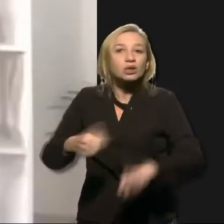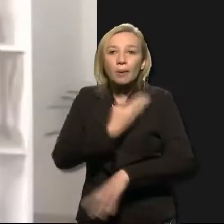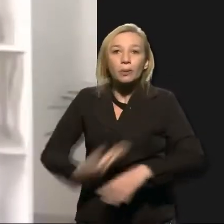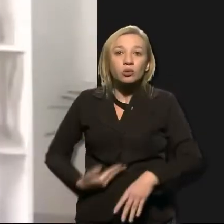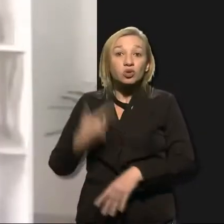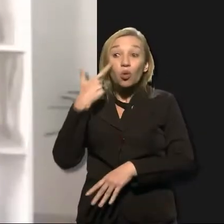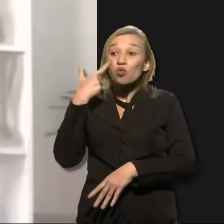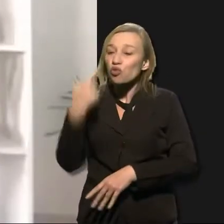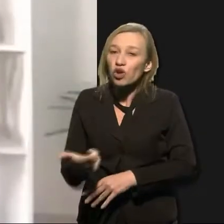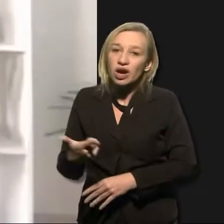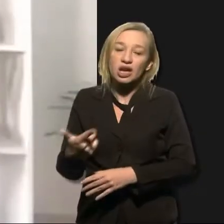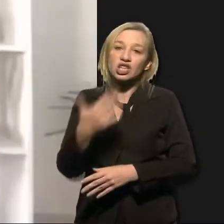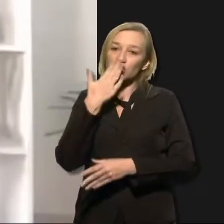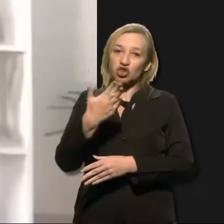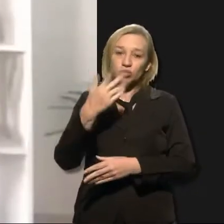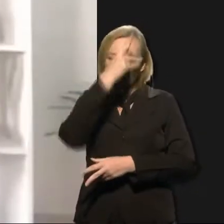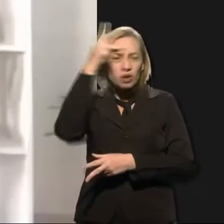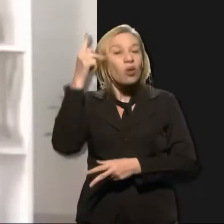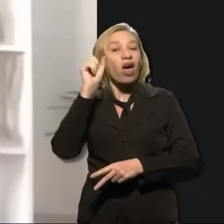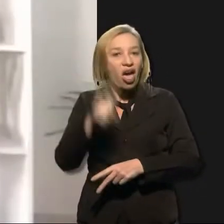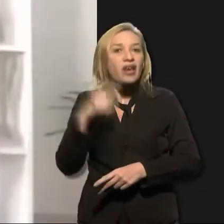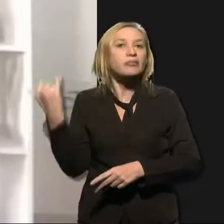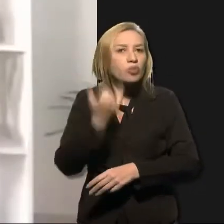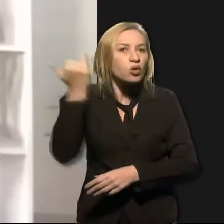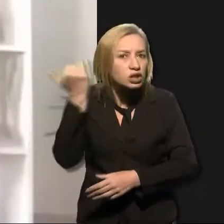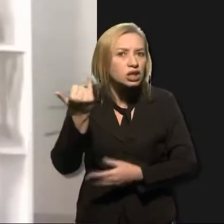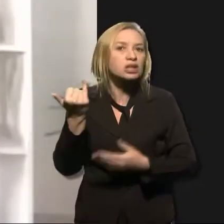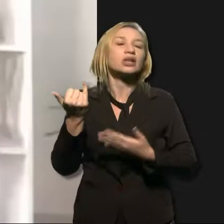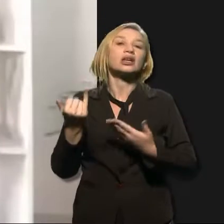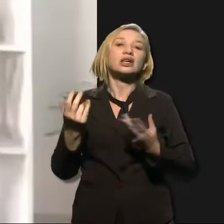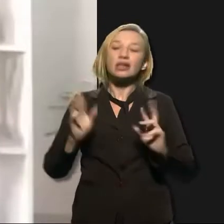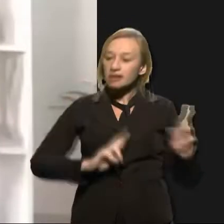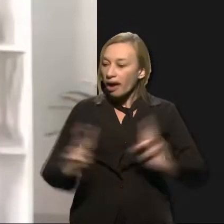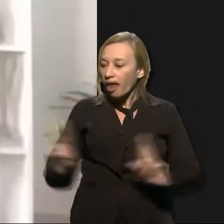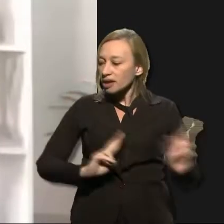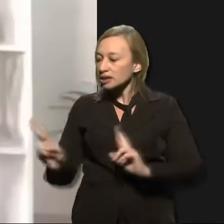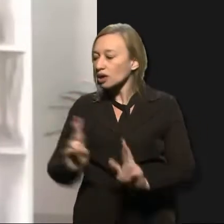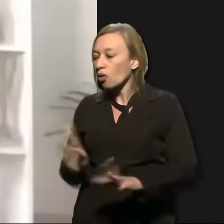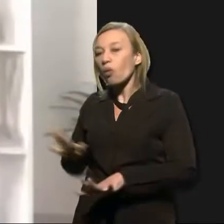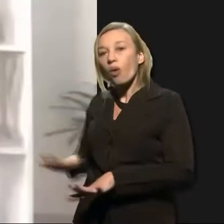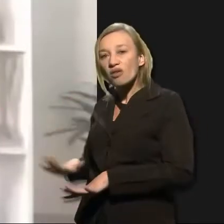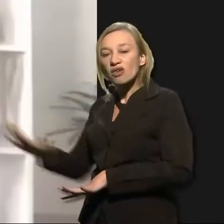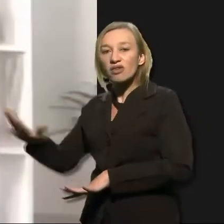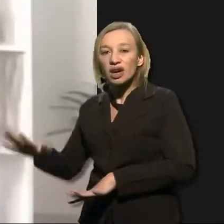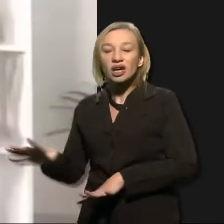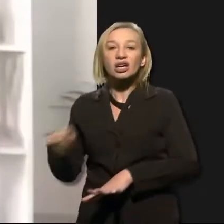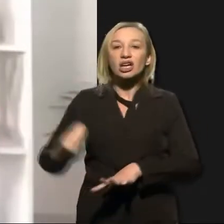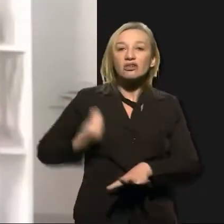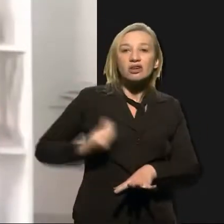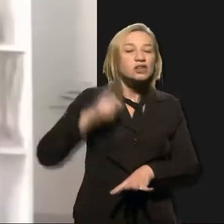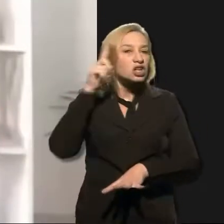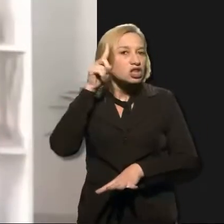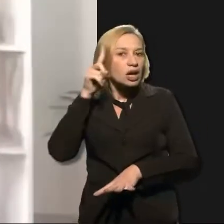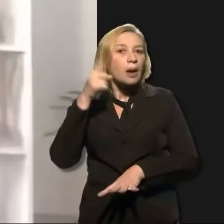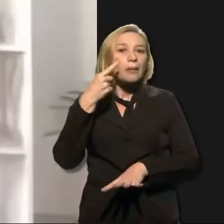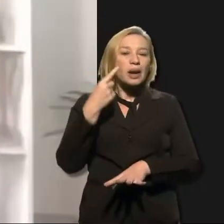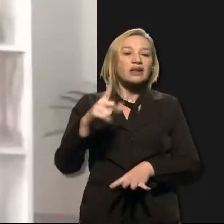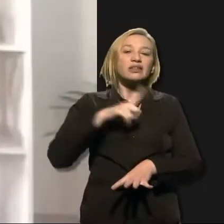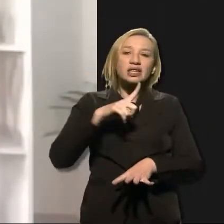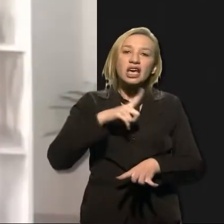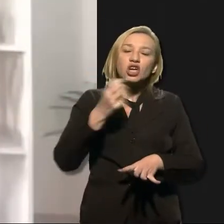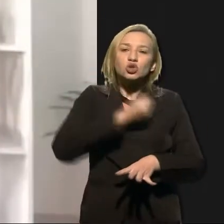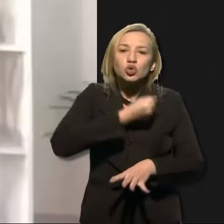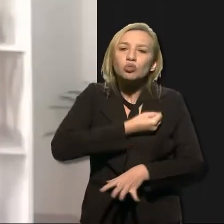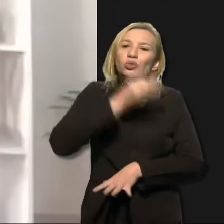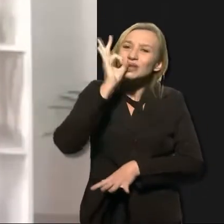pessoas, o poder público não enxerga essas pessoas. Então, é importante ter essa relação com a favela, com quem está no cotidiano,